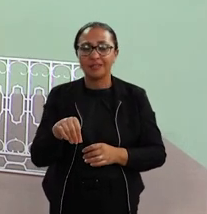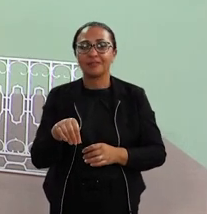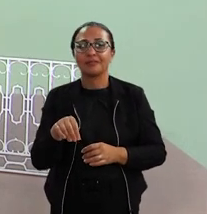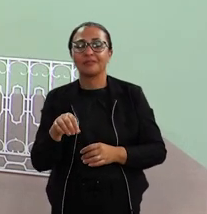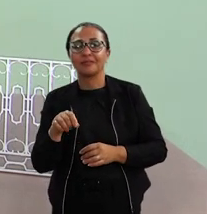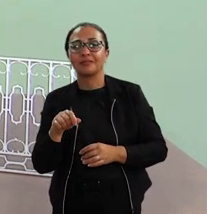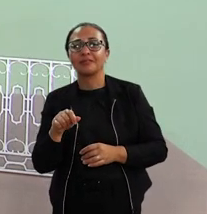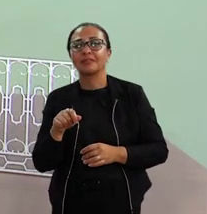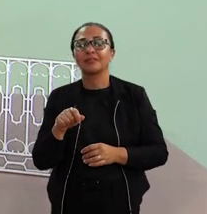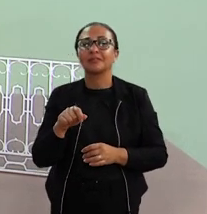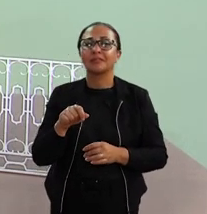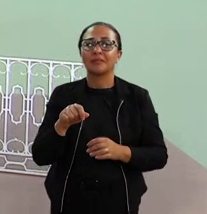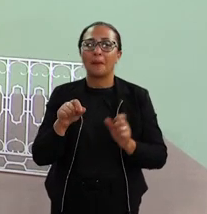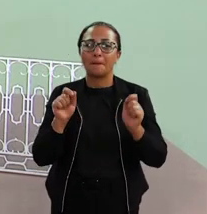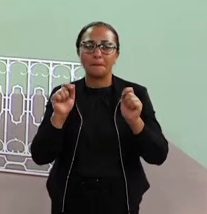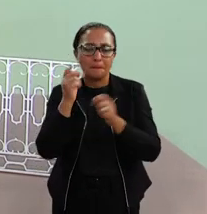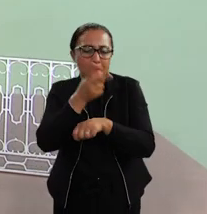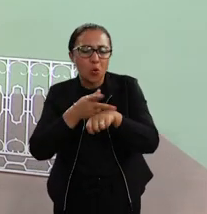essa